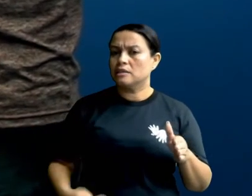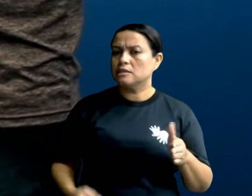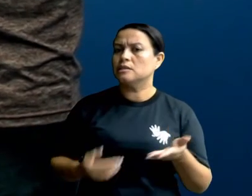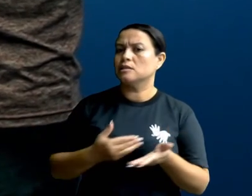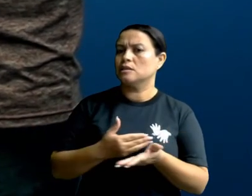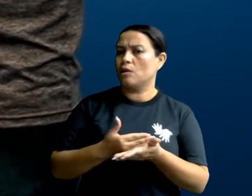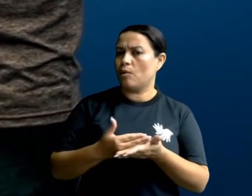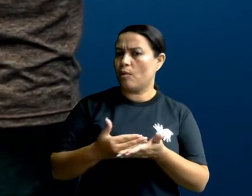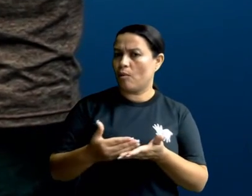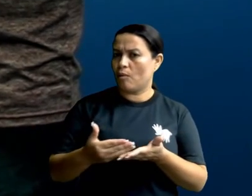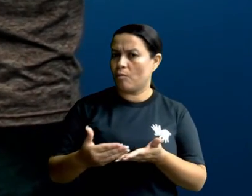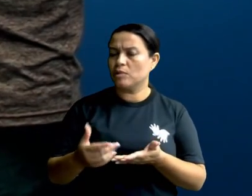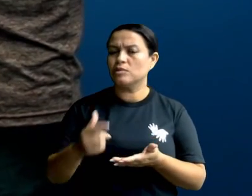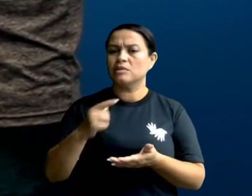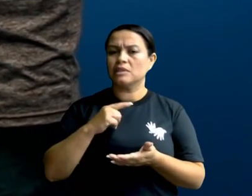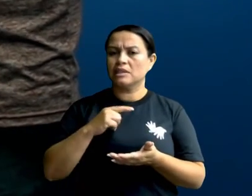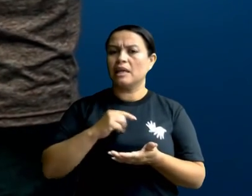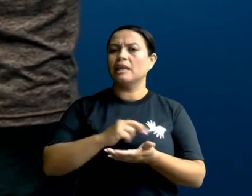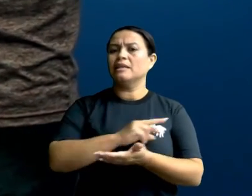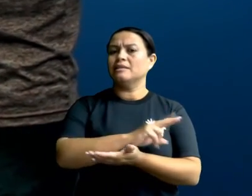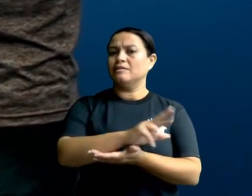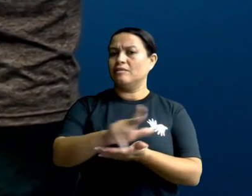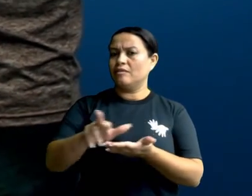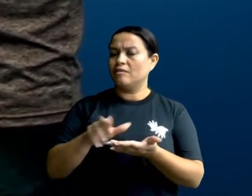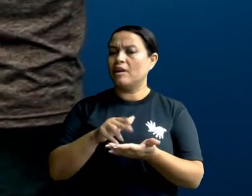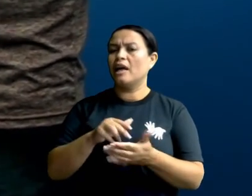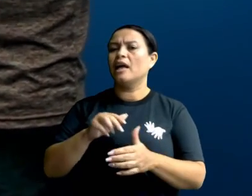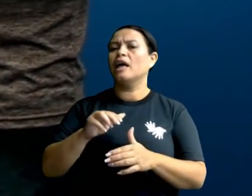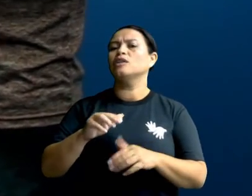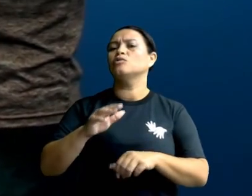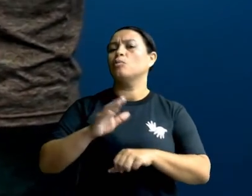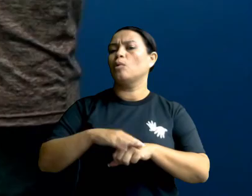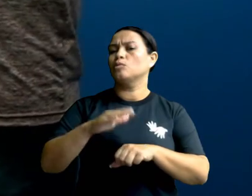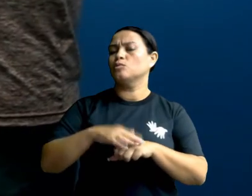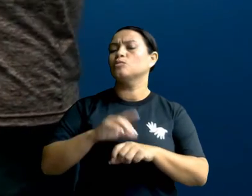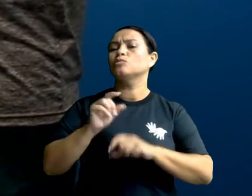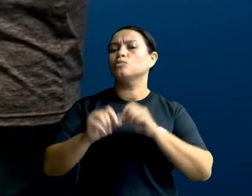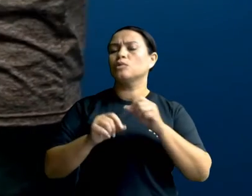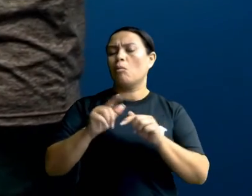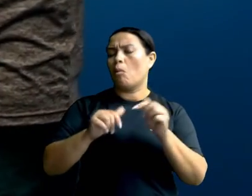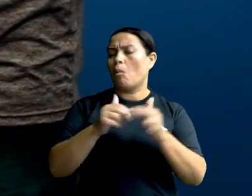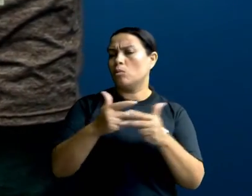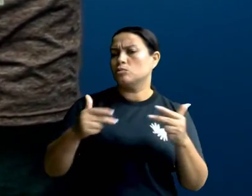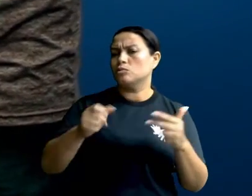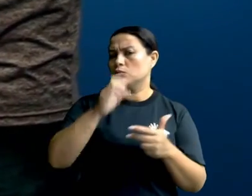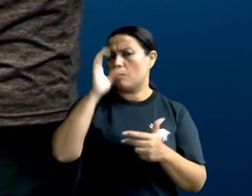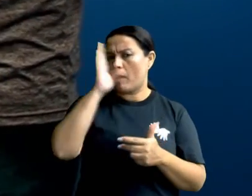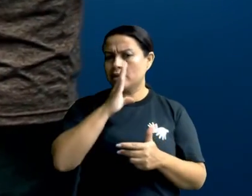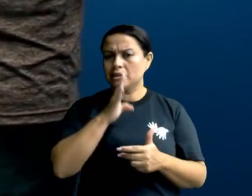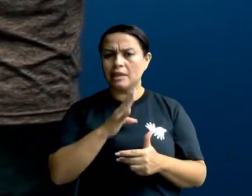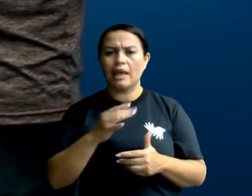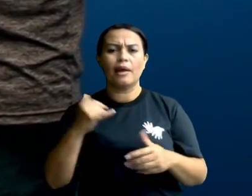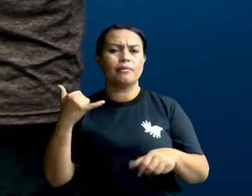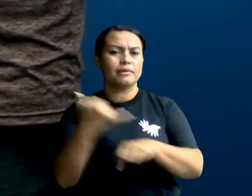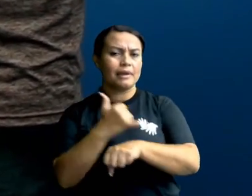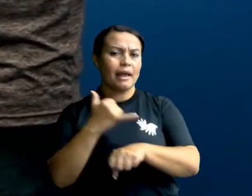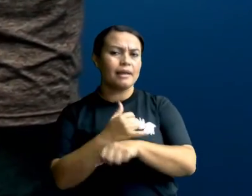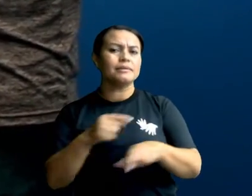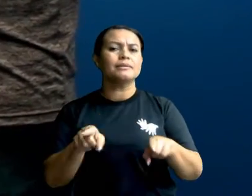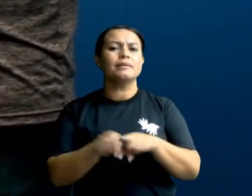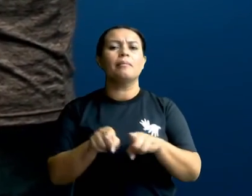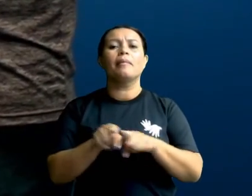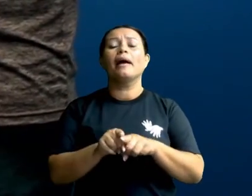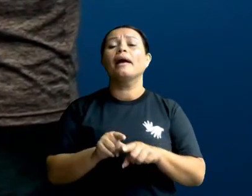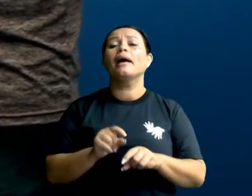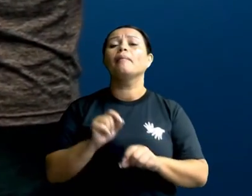bastante produtos brasileiros, né, minérios de ferro para a aplicação do aço, para criar aquela infraestrutura que nós vimos e